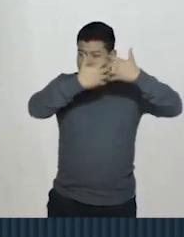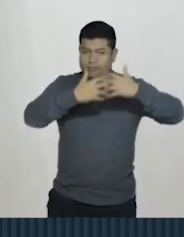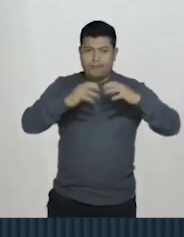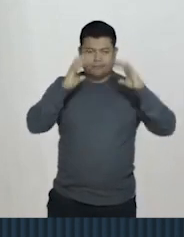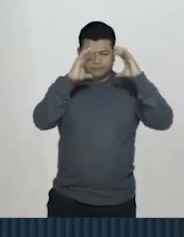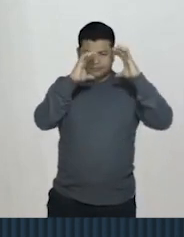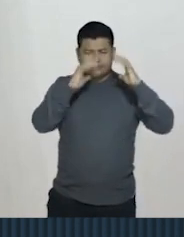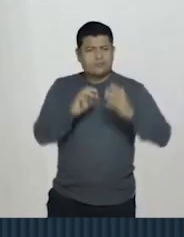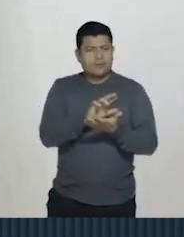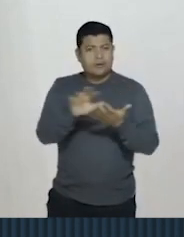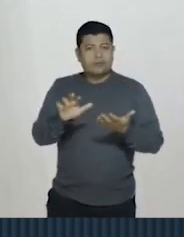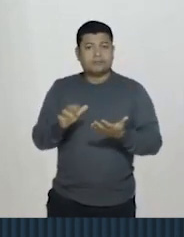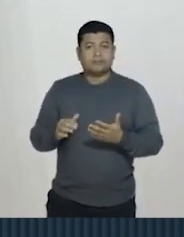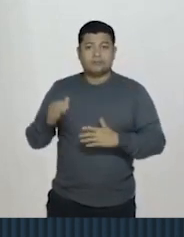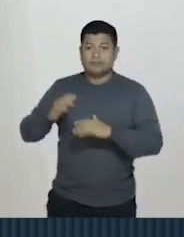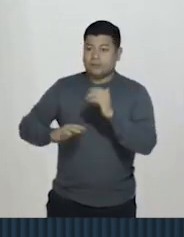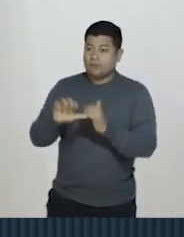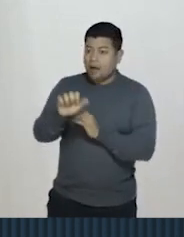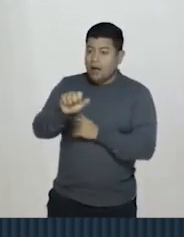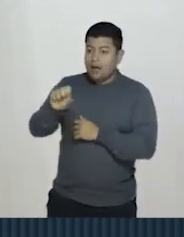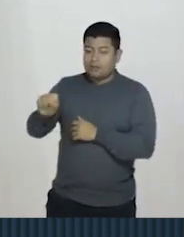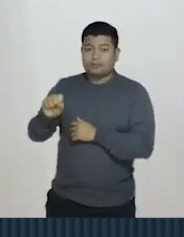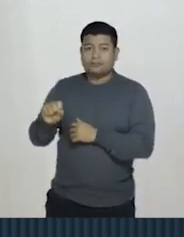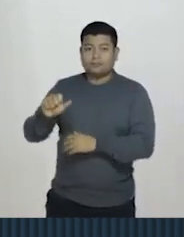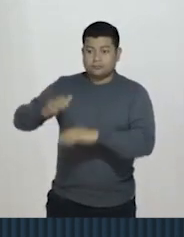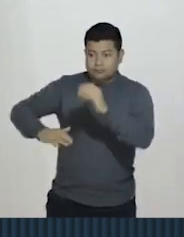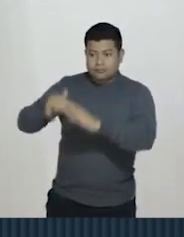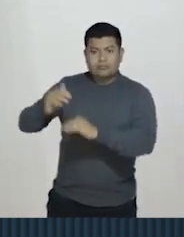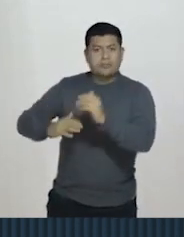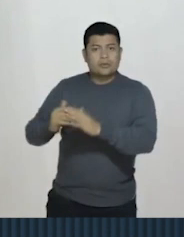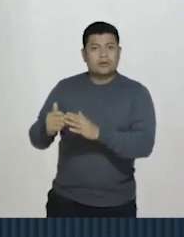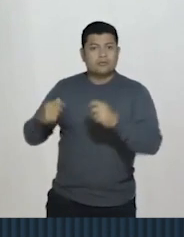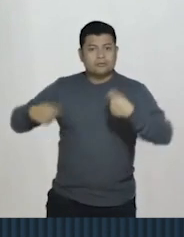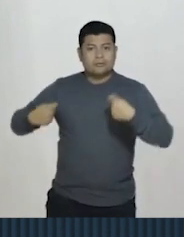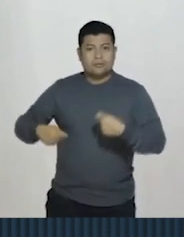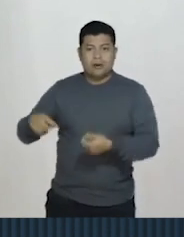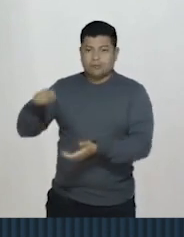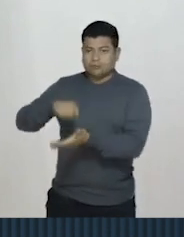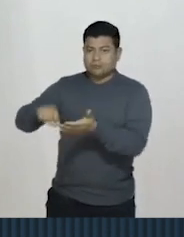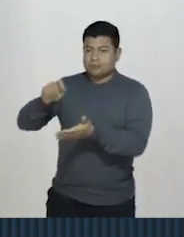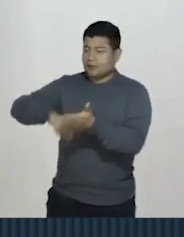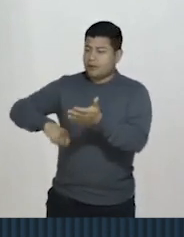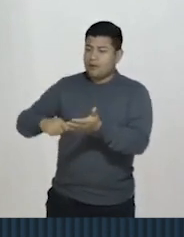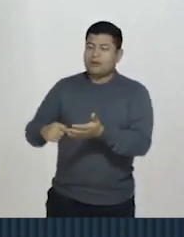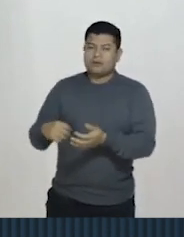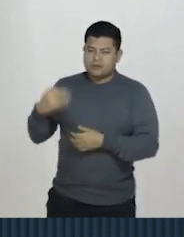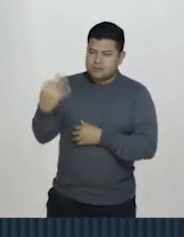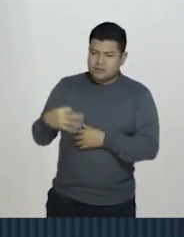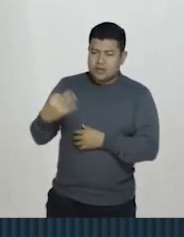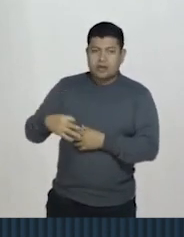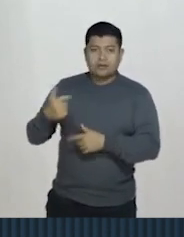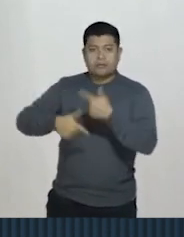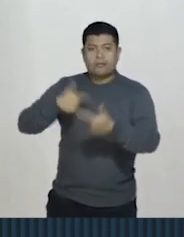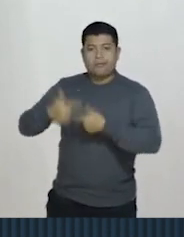de saúde devem estar atuando, porque essa é a função deles. Não é só lá pegar a assinatura para dizer que está tudo certo, que está trabalhando,